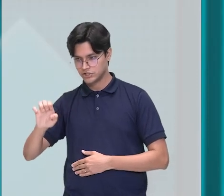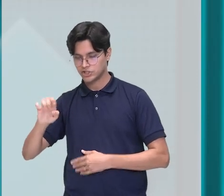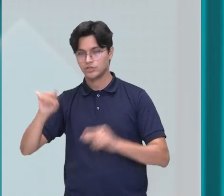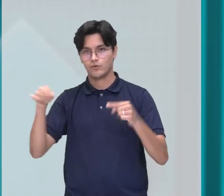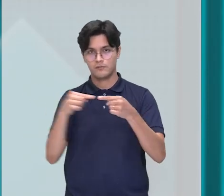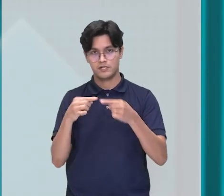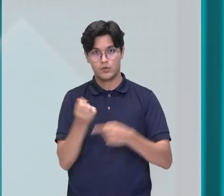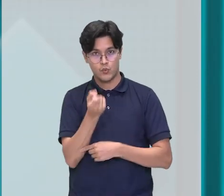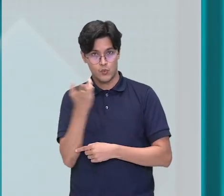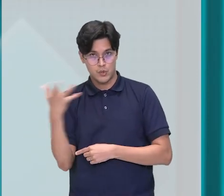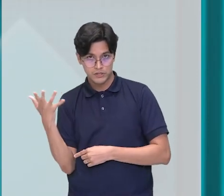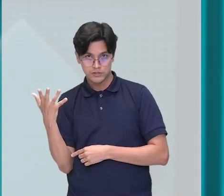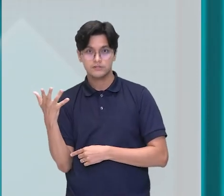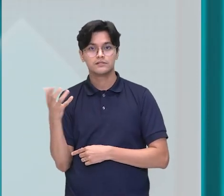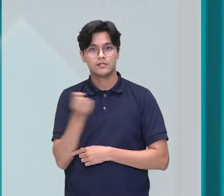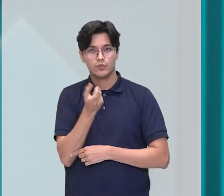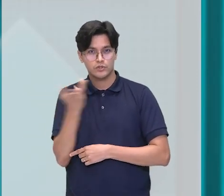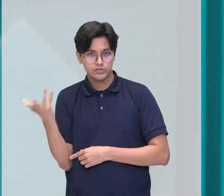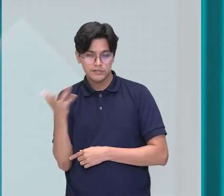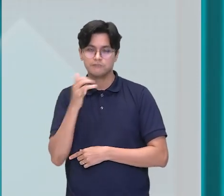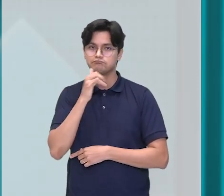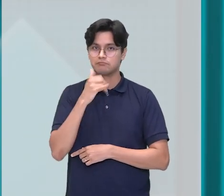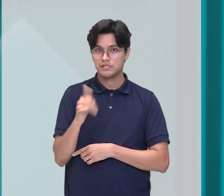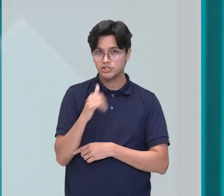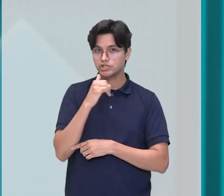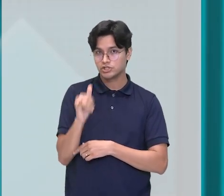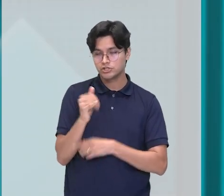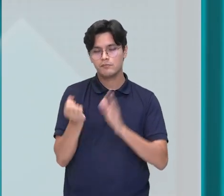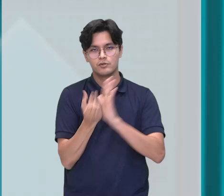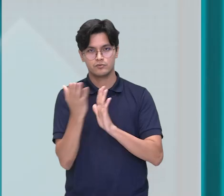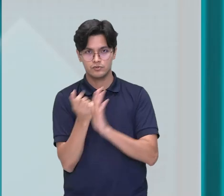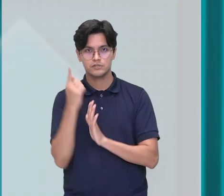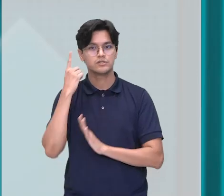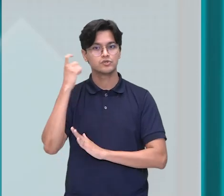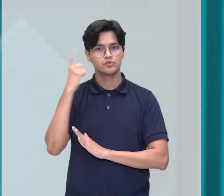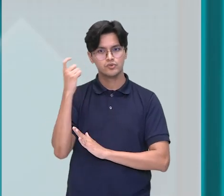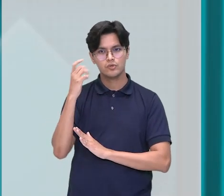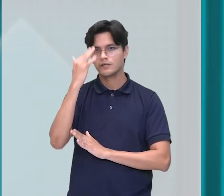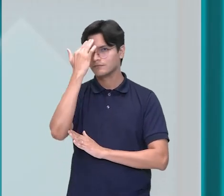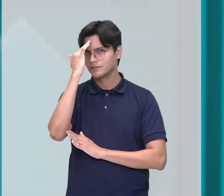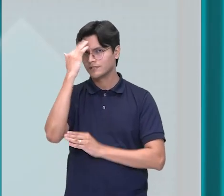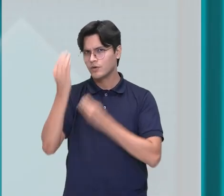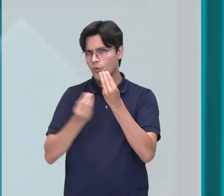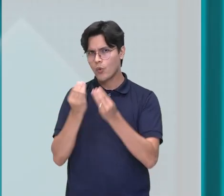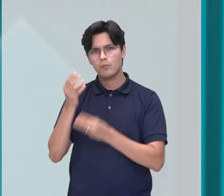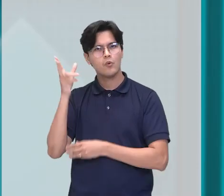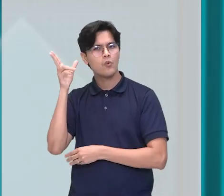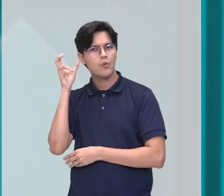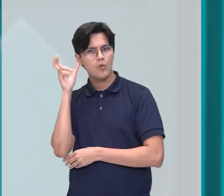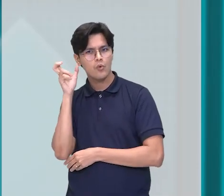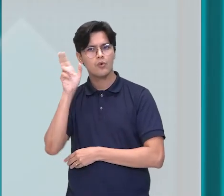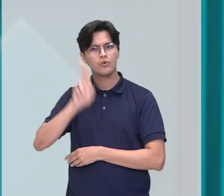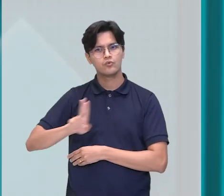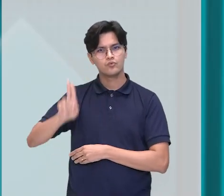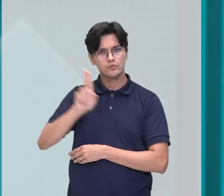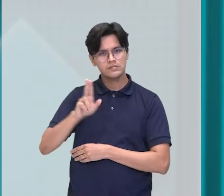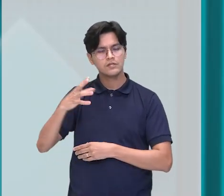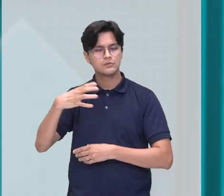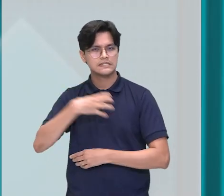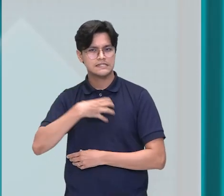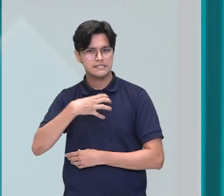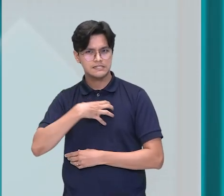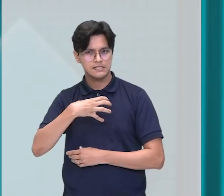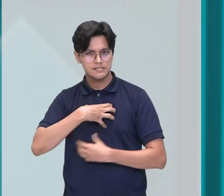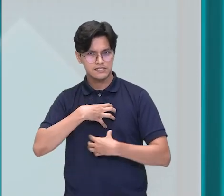energia gasta para produzir um som. É interpretada por nossos ouvidos por meio da sensação